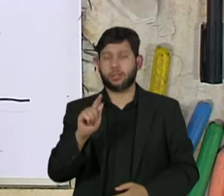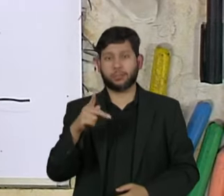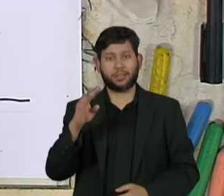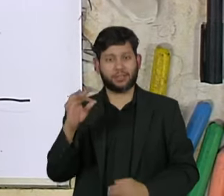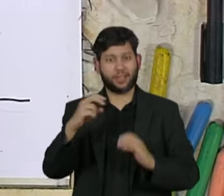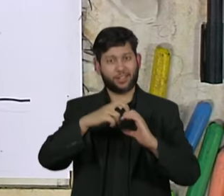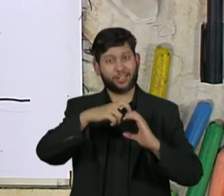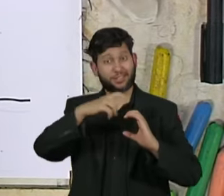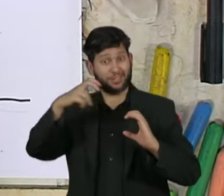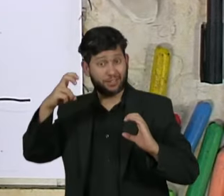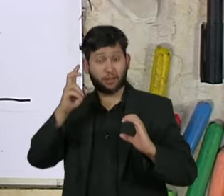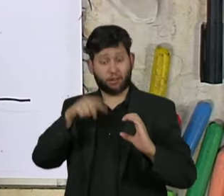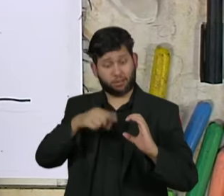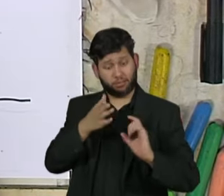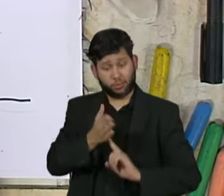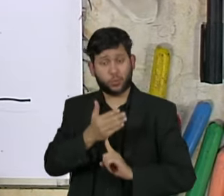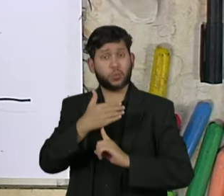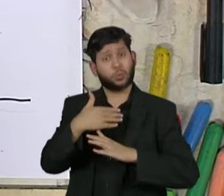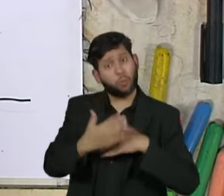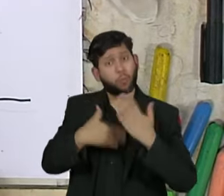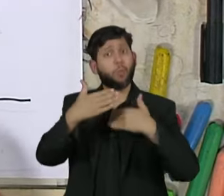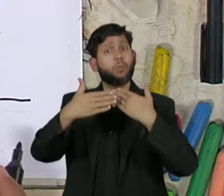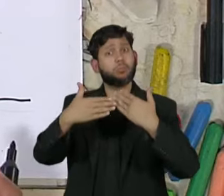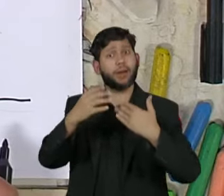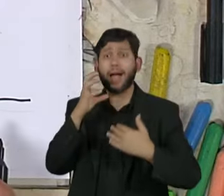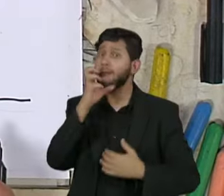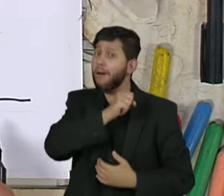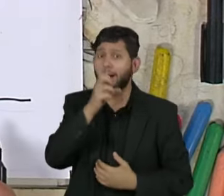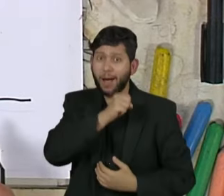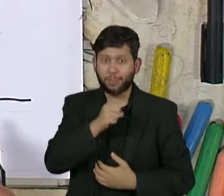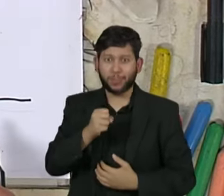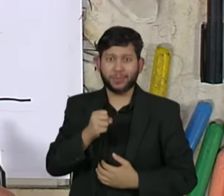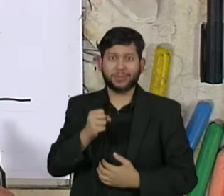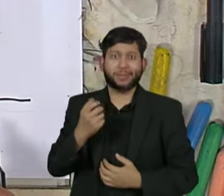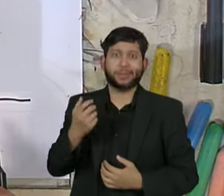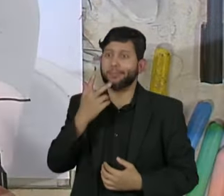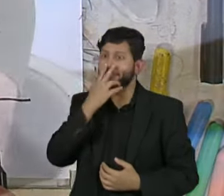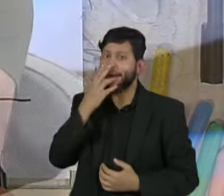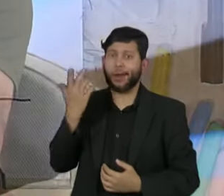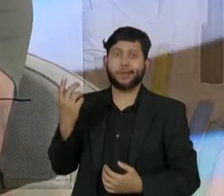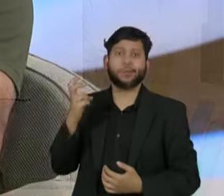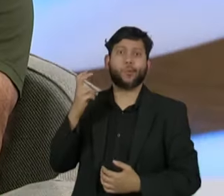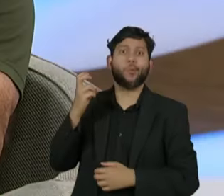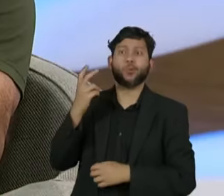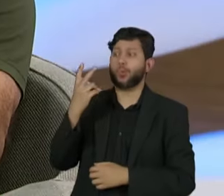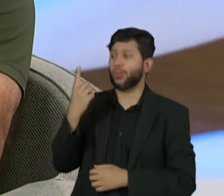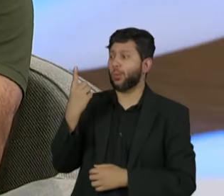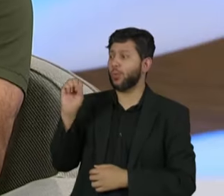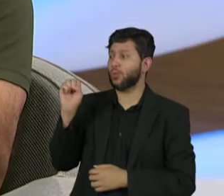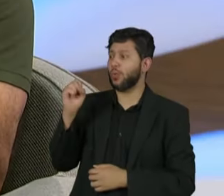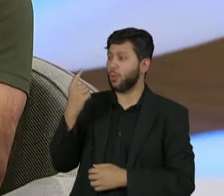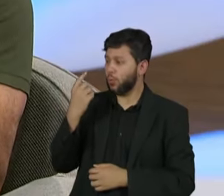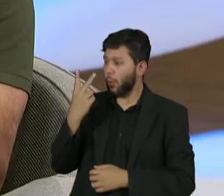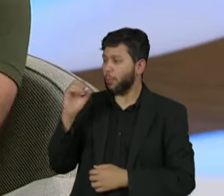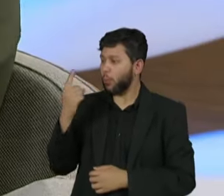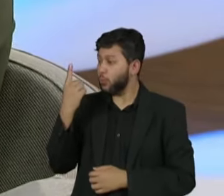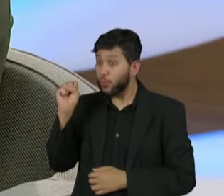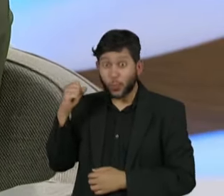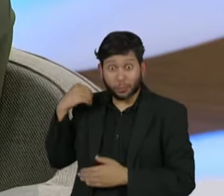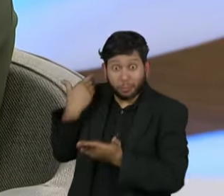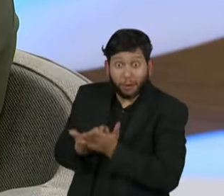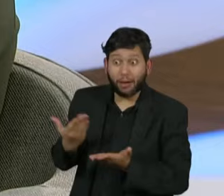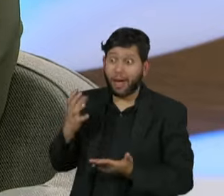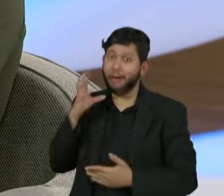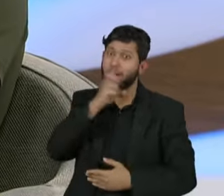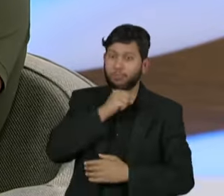que vem evoluir na décadas e que evoluiu muito rapidamente na última meia década basicamente a partir de 2018 certo muito bem se